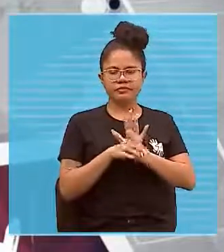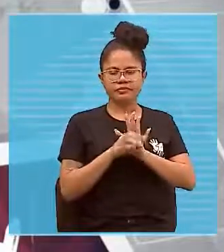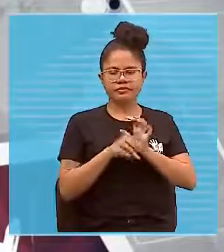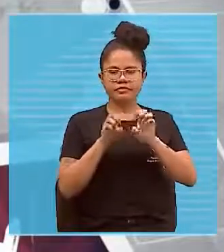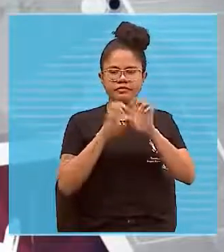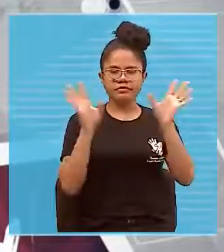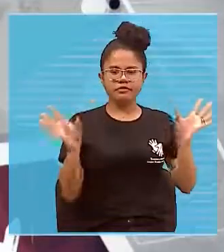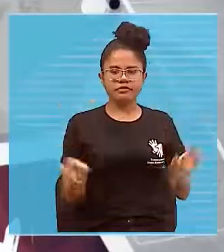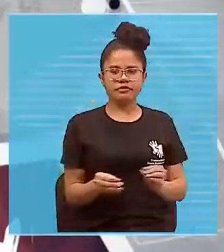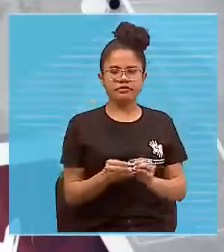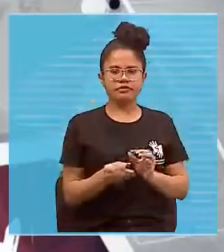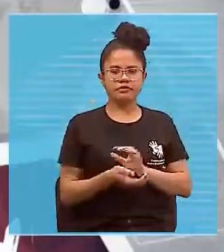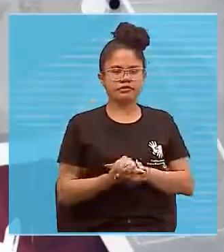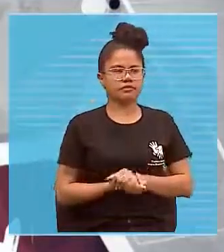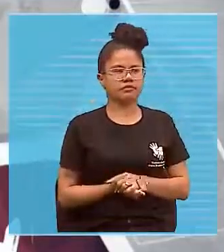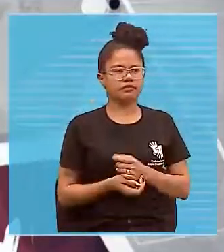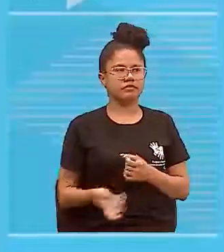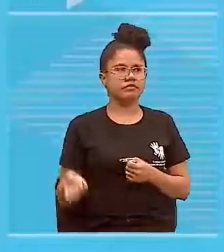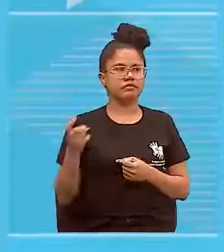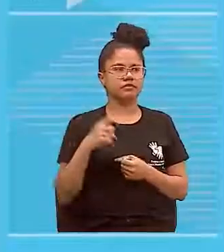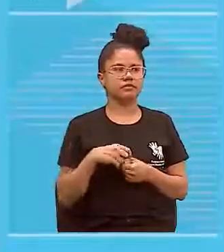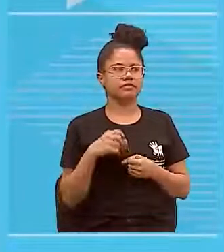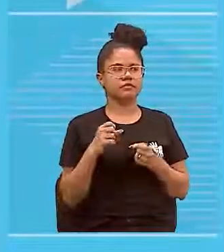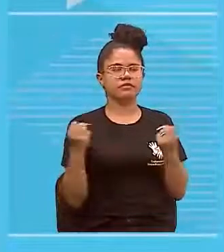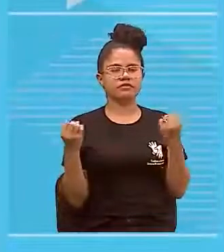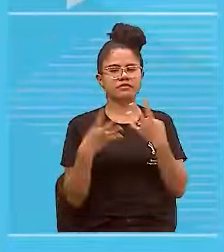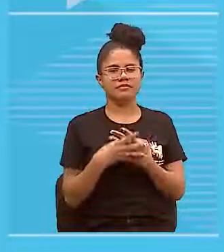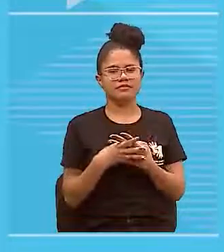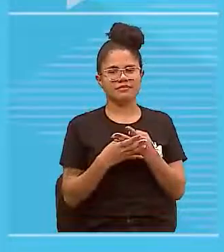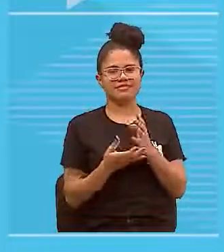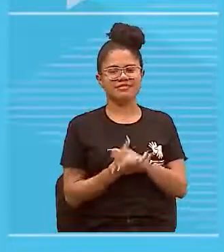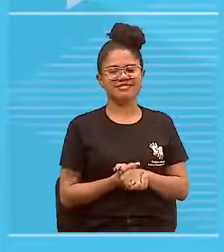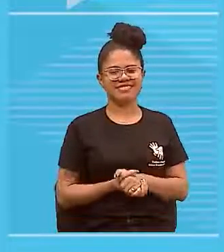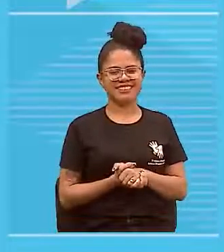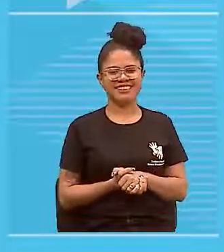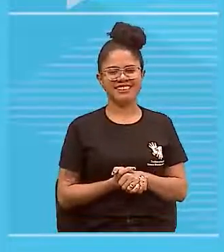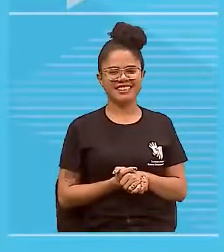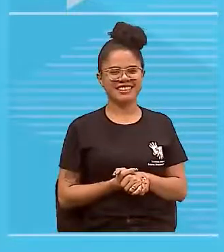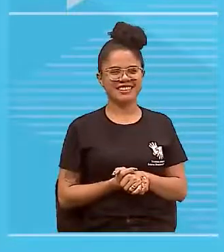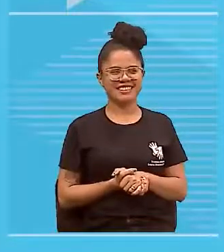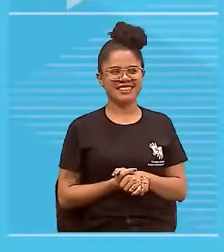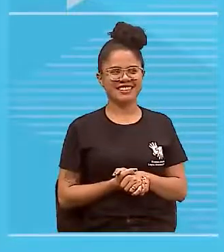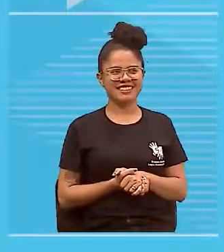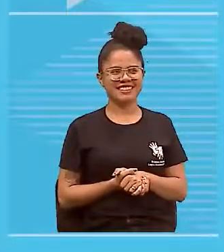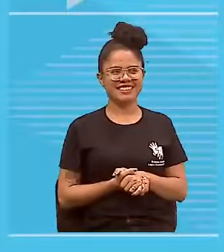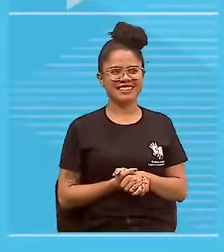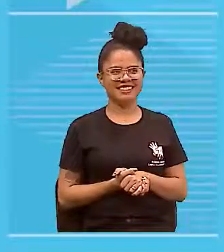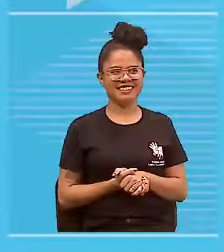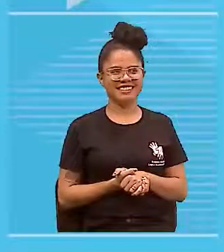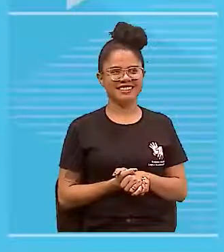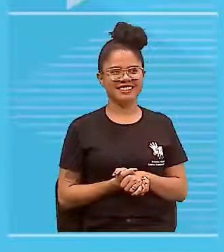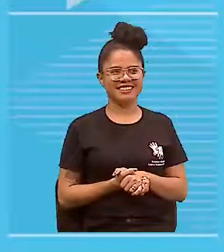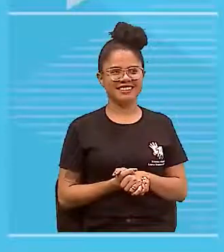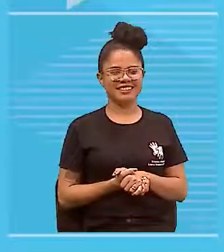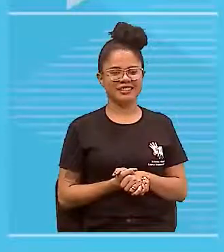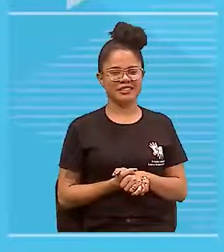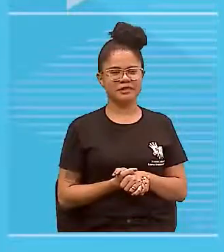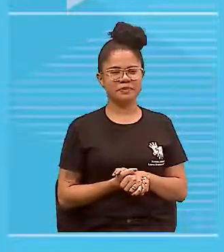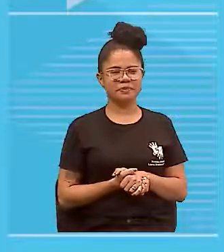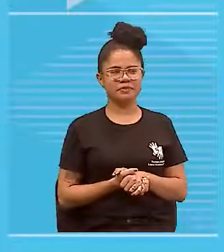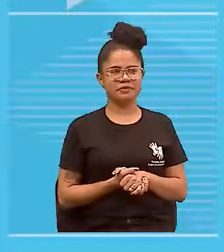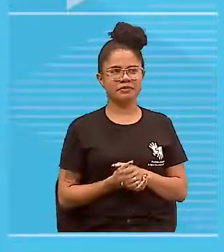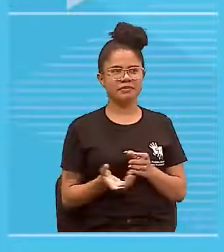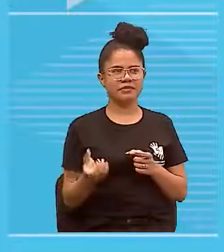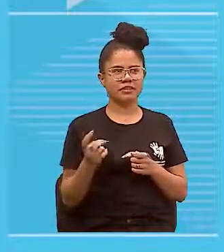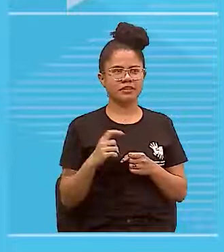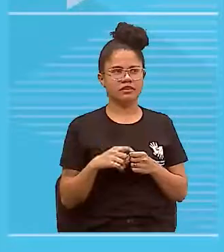ecossistema. Pois eu vou voltar, bem que o slide é um passo para trás para correr para frente, nem para pegar impulso. Então, vamos lá. Eu vou voltar bem